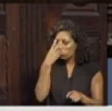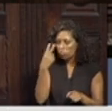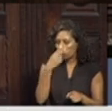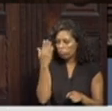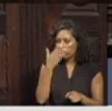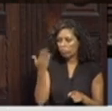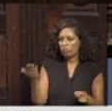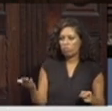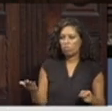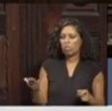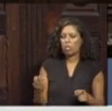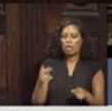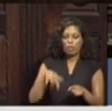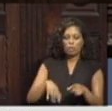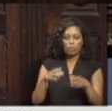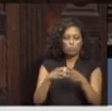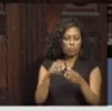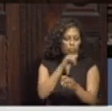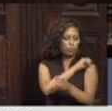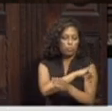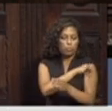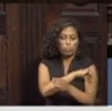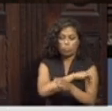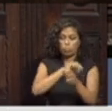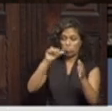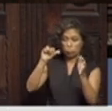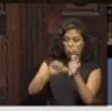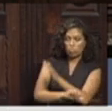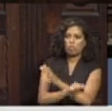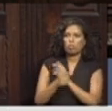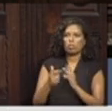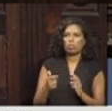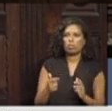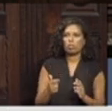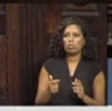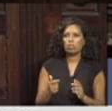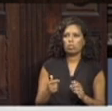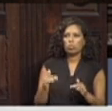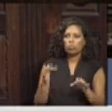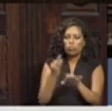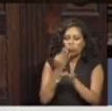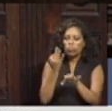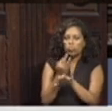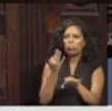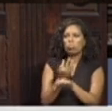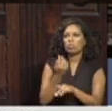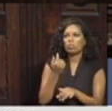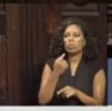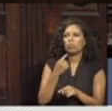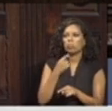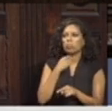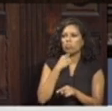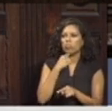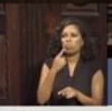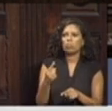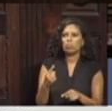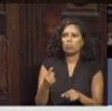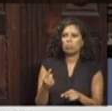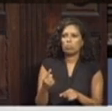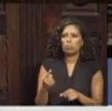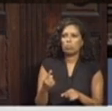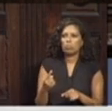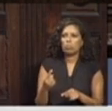o governador do estado do Rio de Janeiro, eu requero aqui do alto dessa tribuna, não é possível, governador, que o senhor não intervenha imediatamente na área de